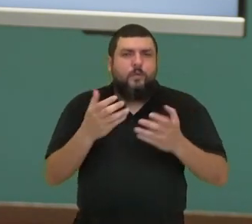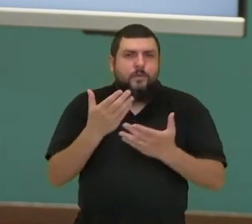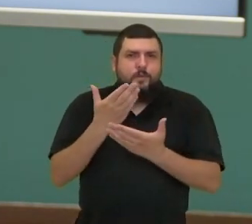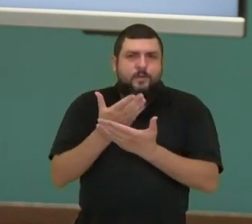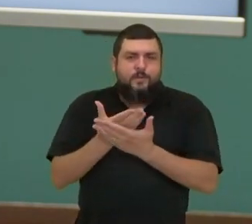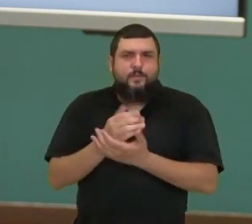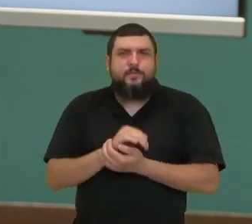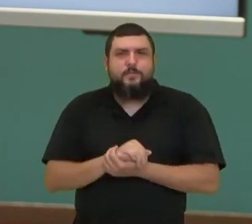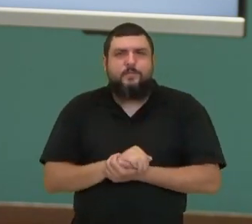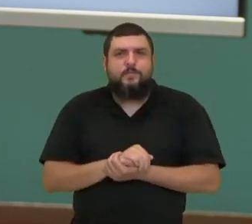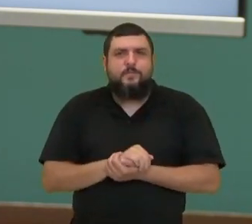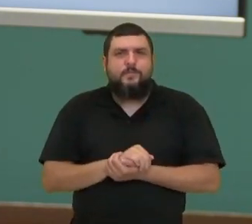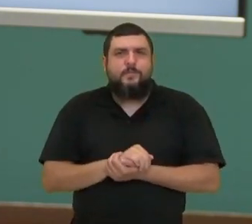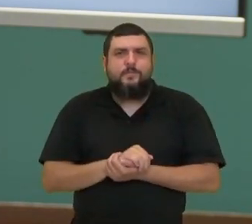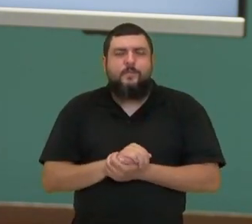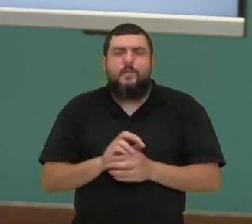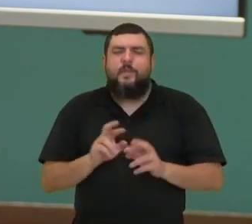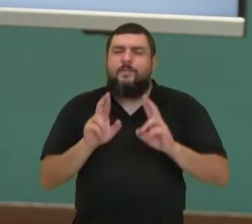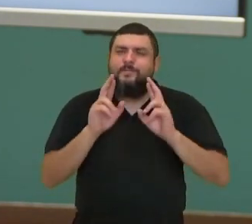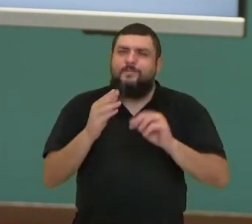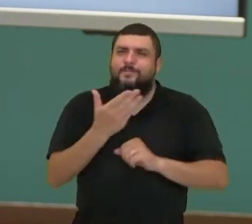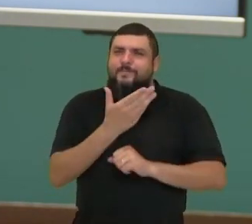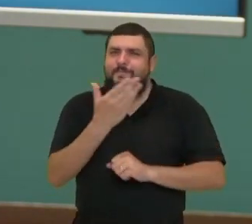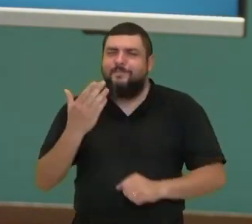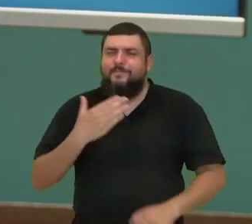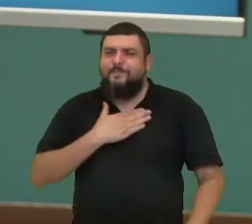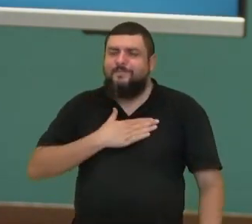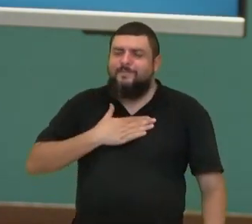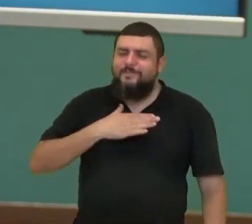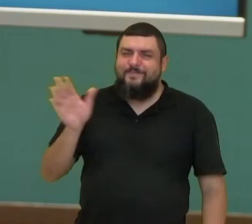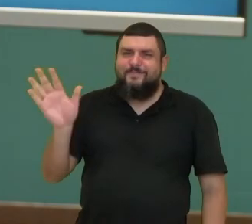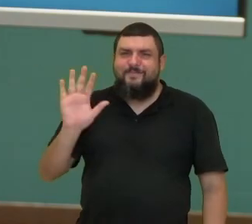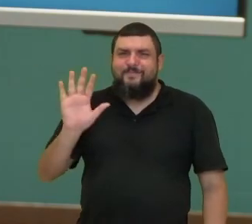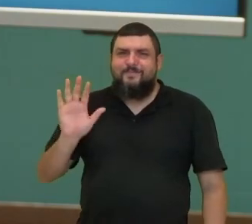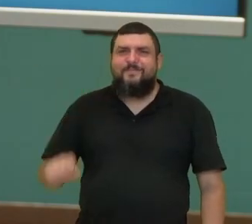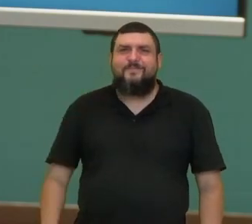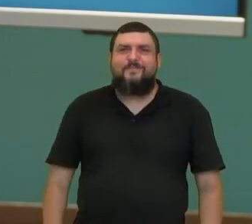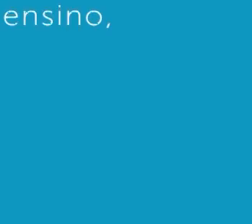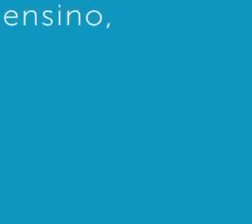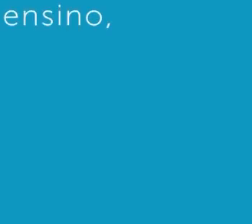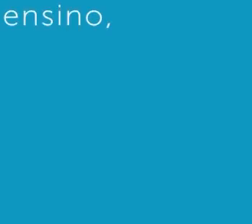de probabilidade. Eu espero que vocês tenham gostado e até breve!